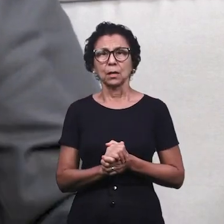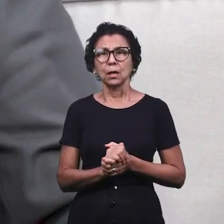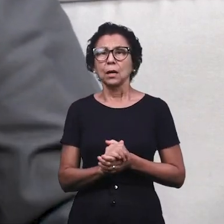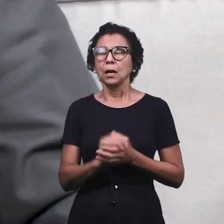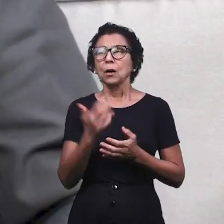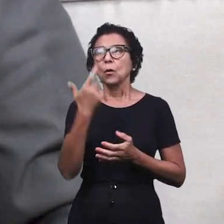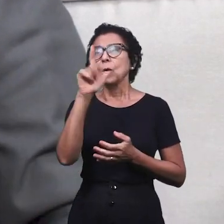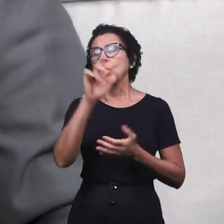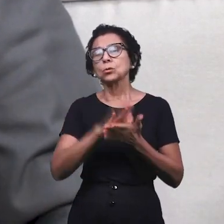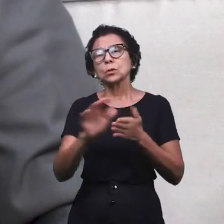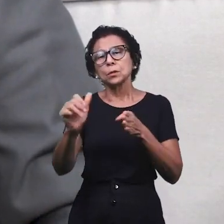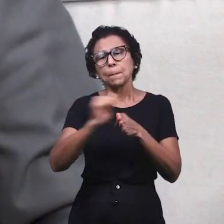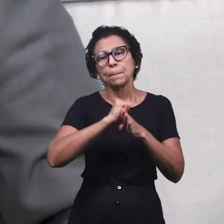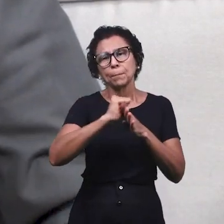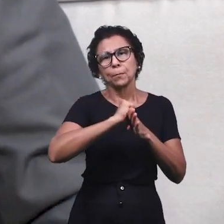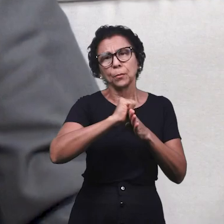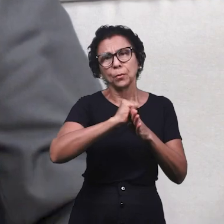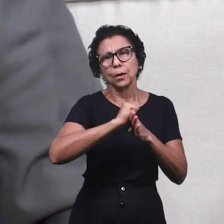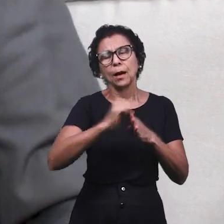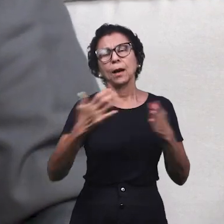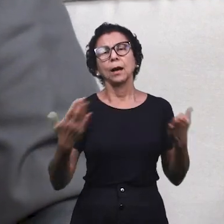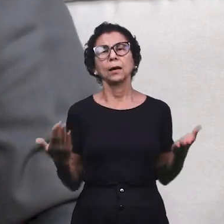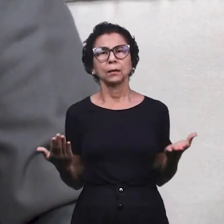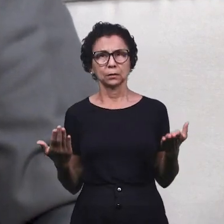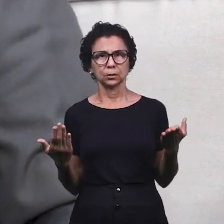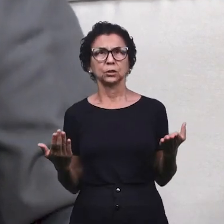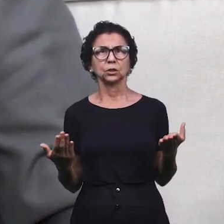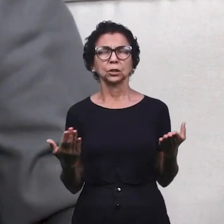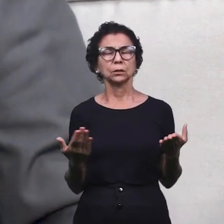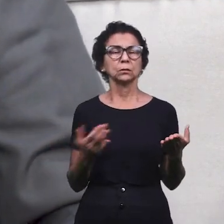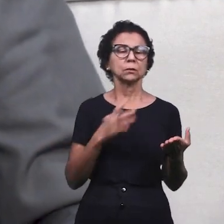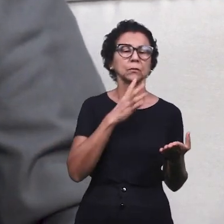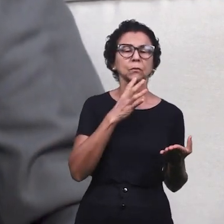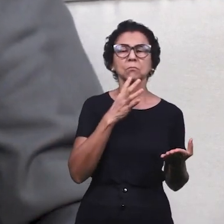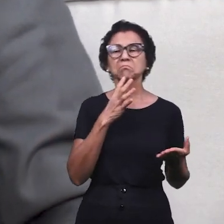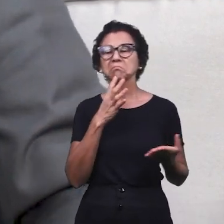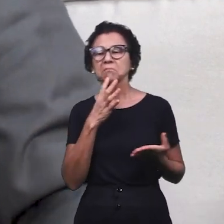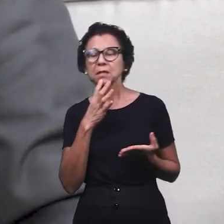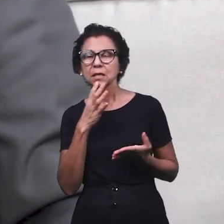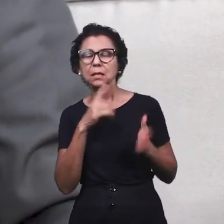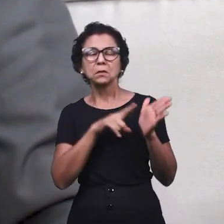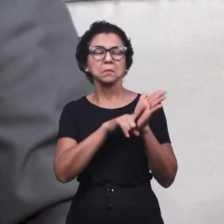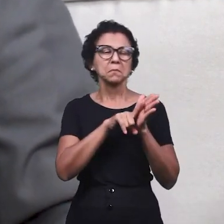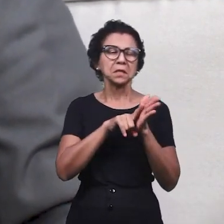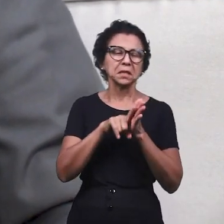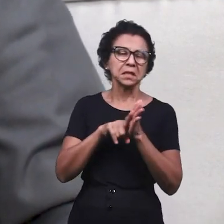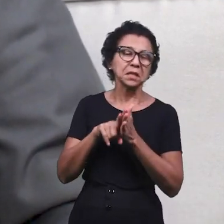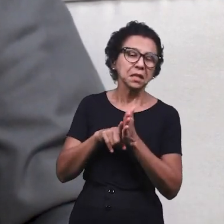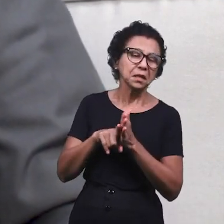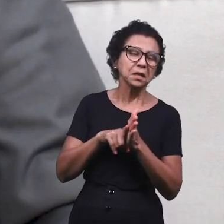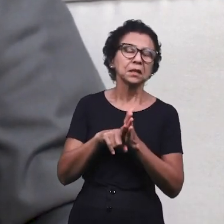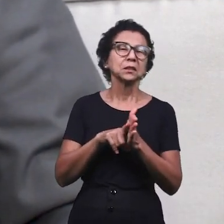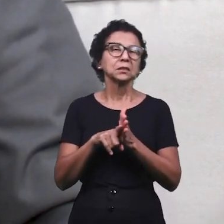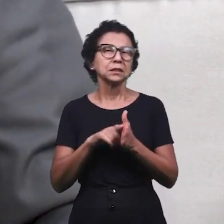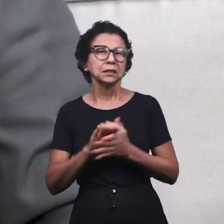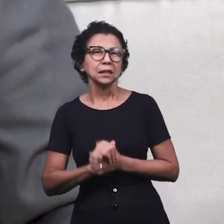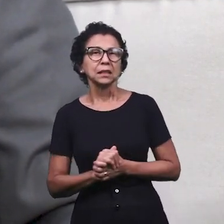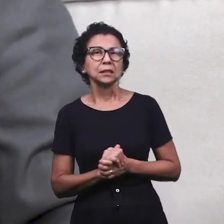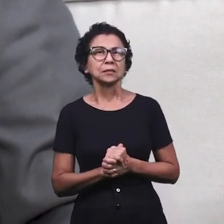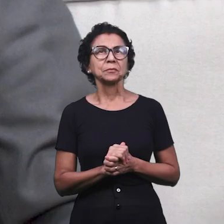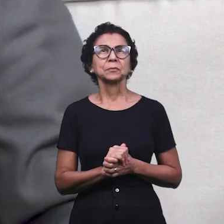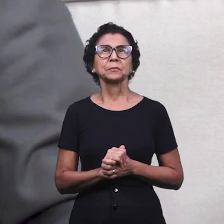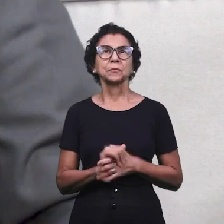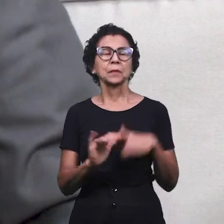borracha. Então, acaba que você, na hora de... você vai conhecendo o mercado, você vai vendo essas peculiaridades,